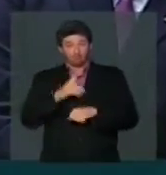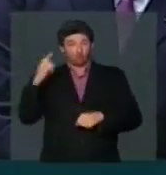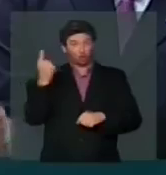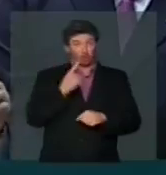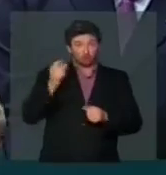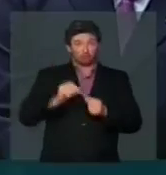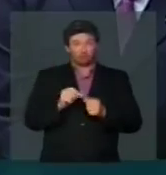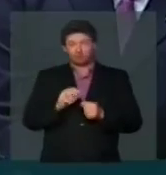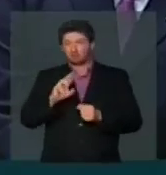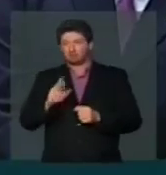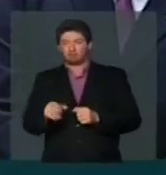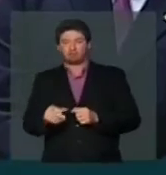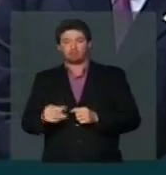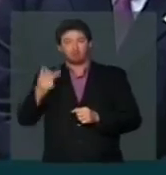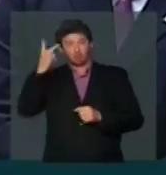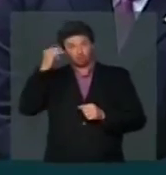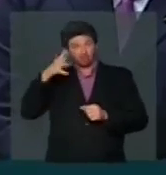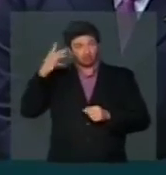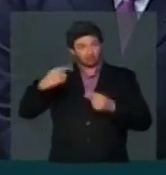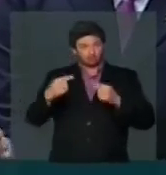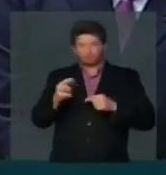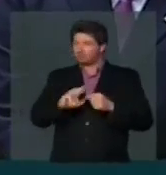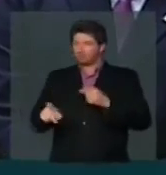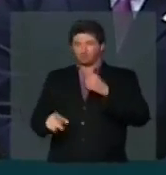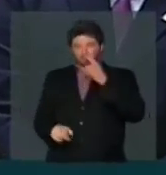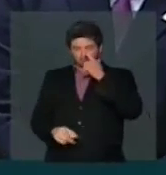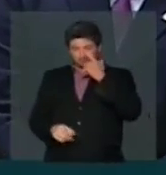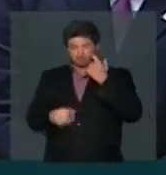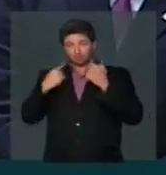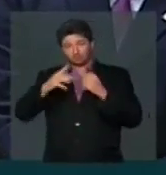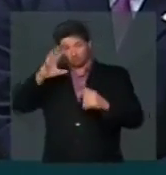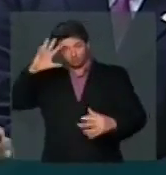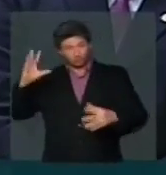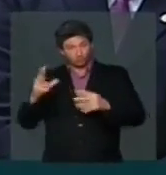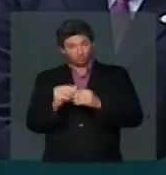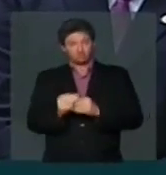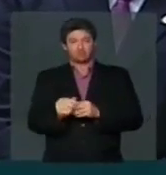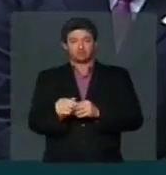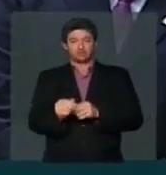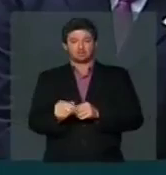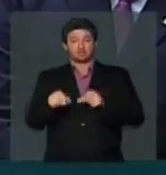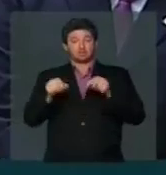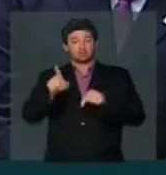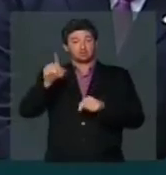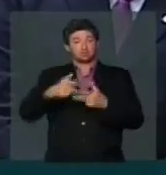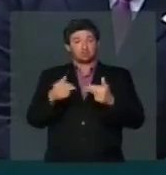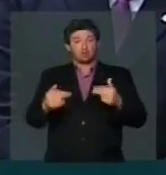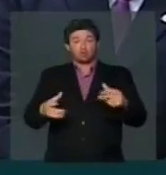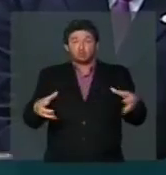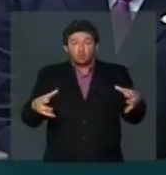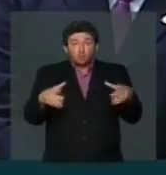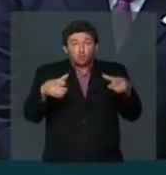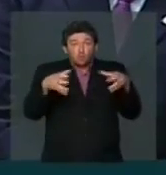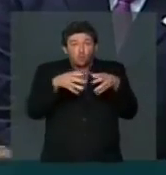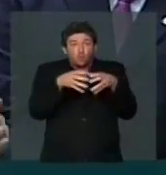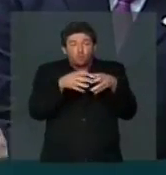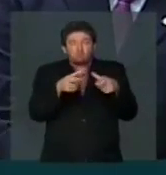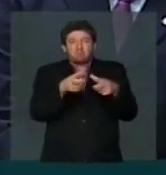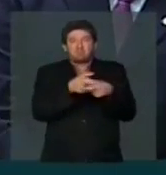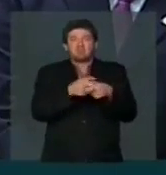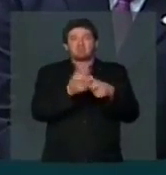todos. Roubar não é comum à política brasileira. Nós precisamos ter a compreensão de que essa é uma ação de uma minoria que